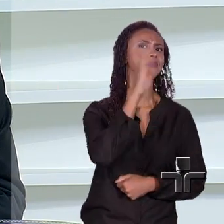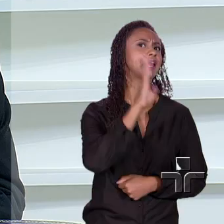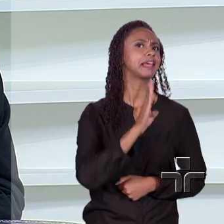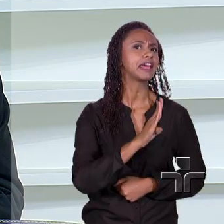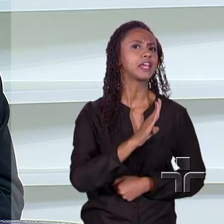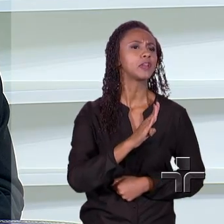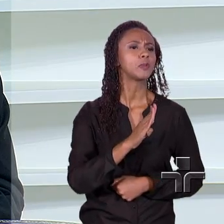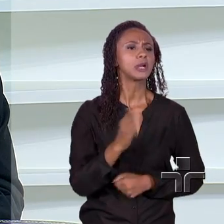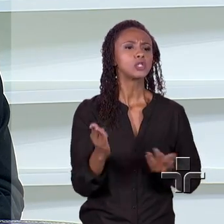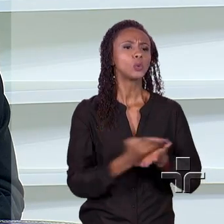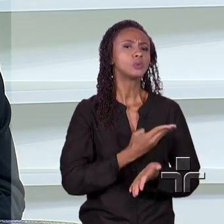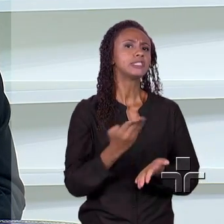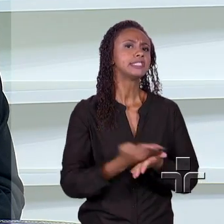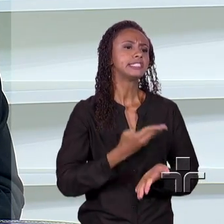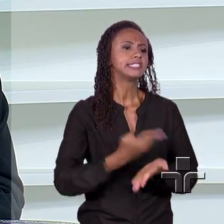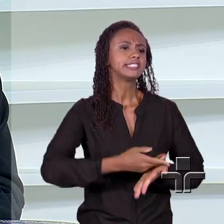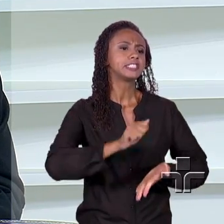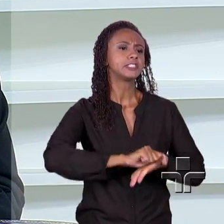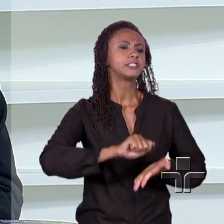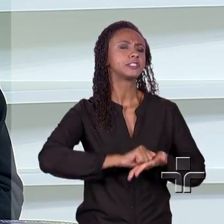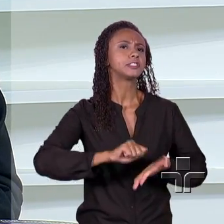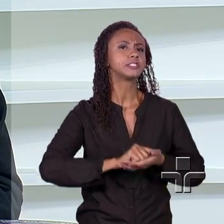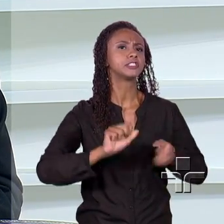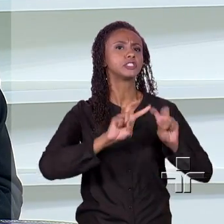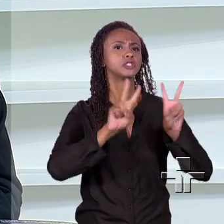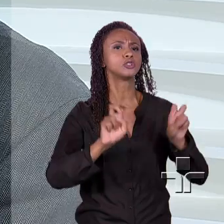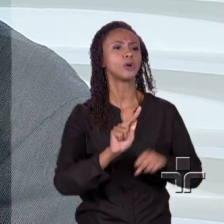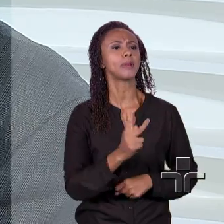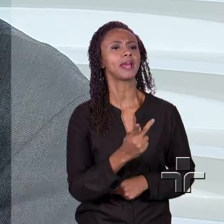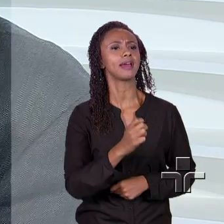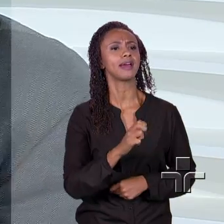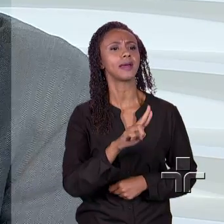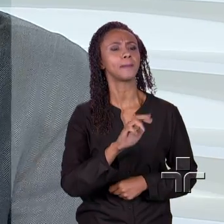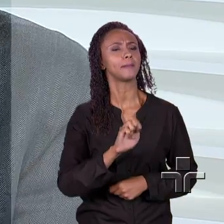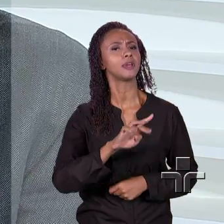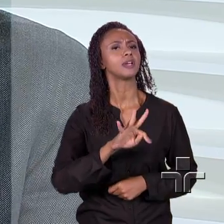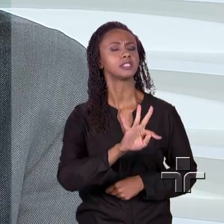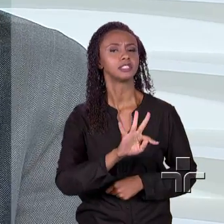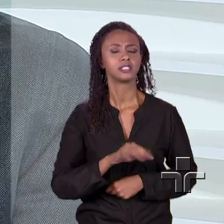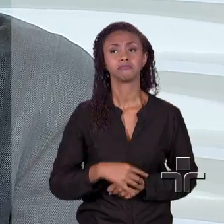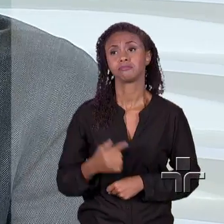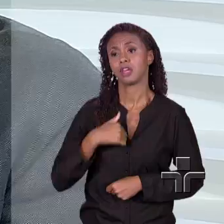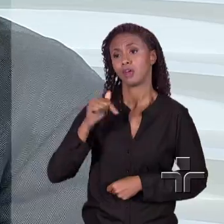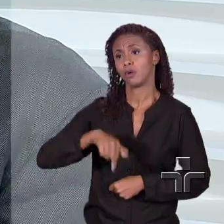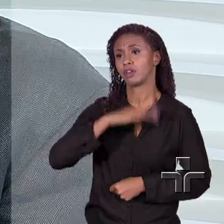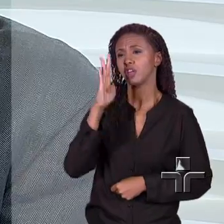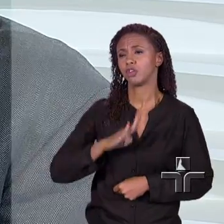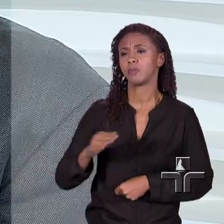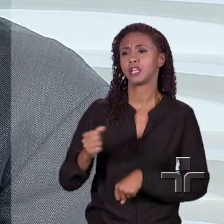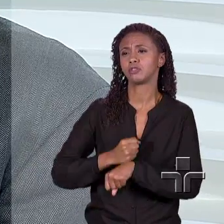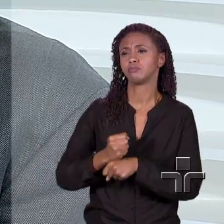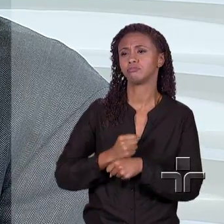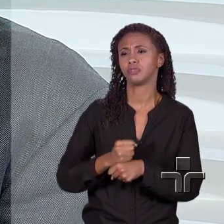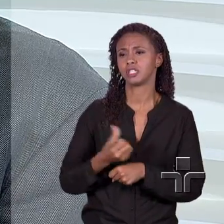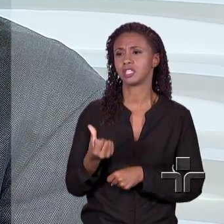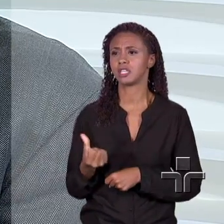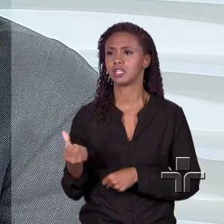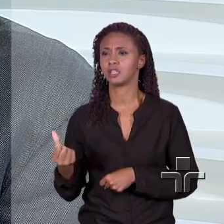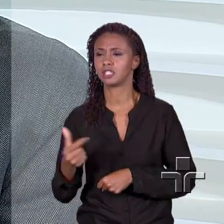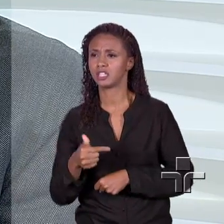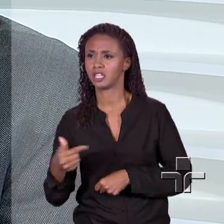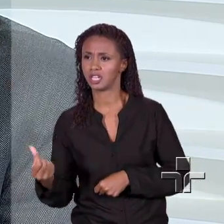uma biografia de Herbert Daniel? Eu morei aqui no Brasil de 76 a 81, participei